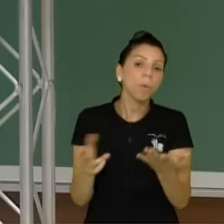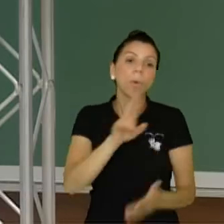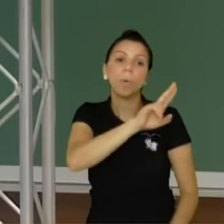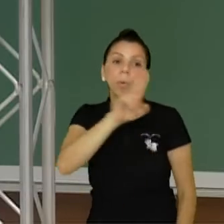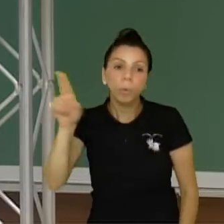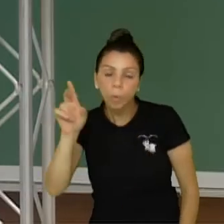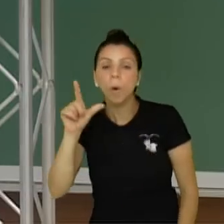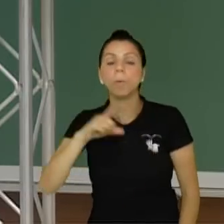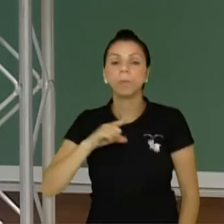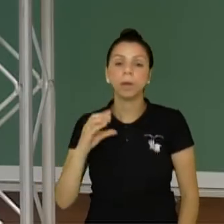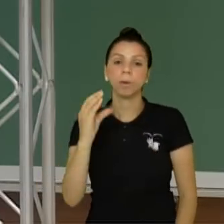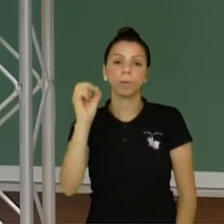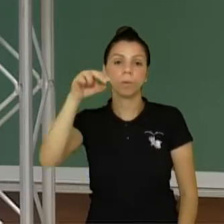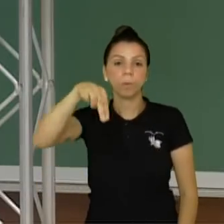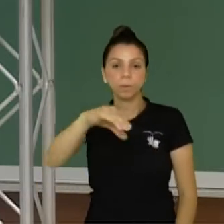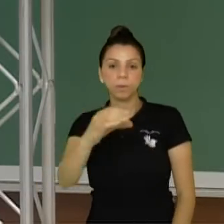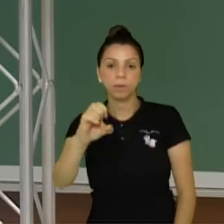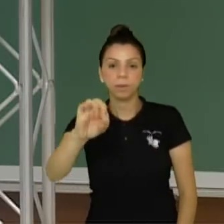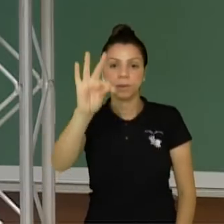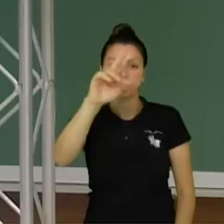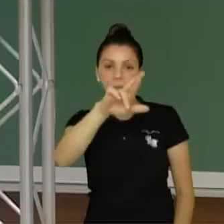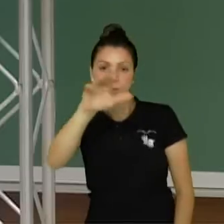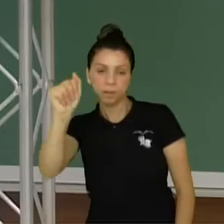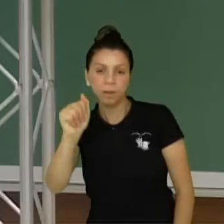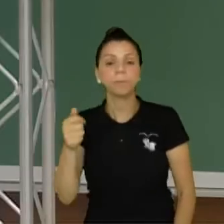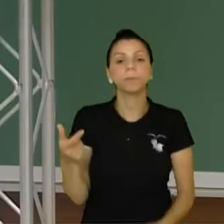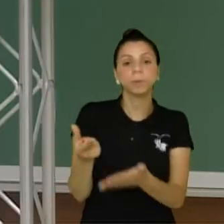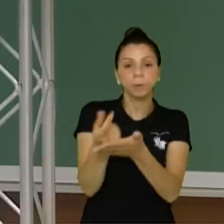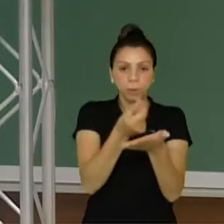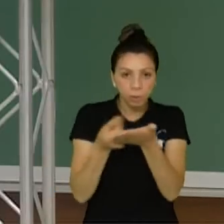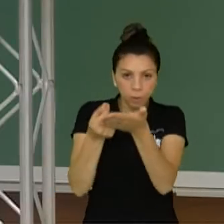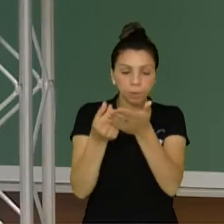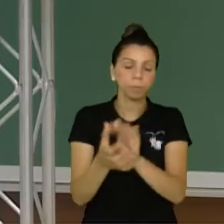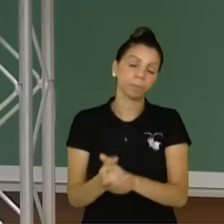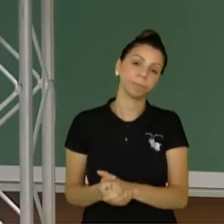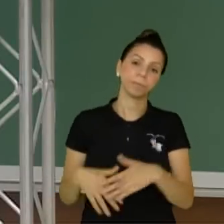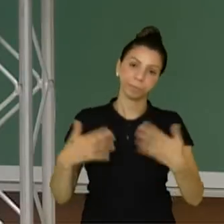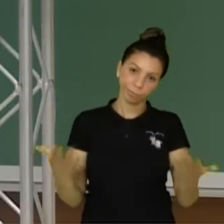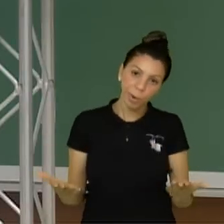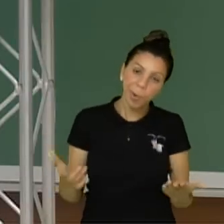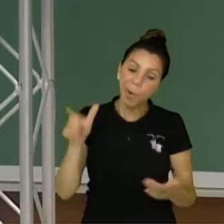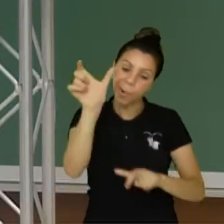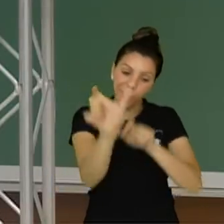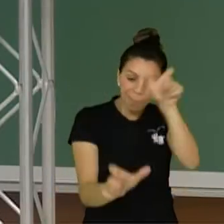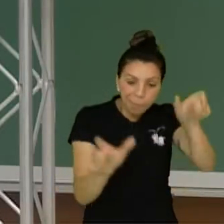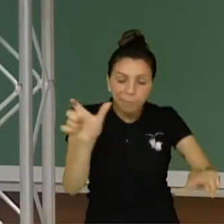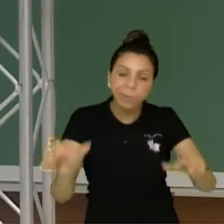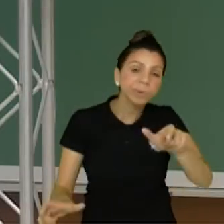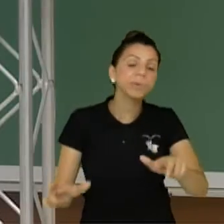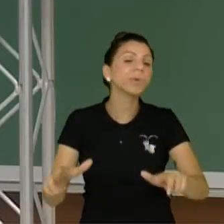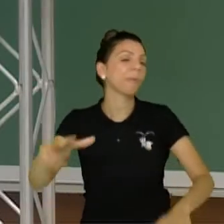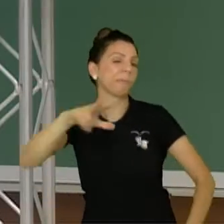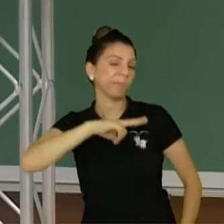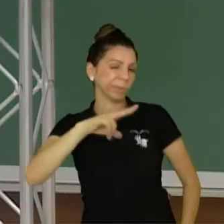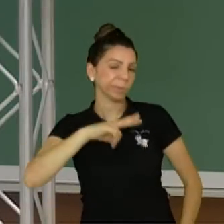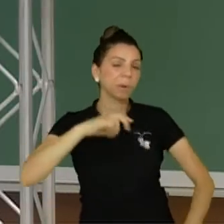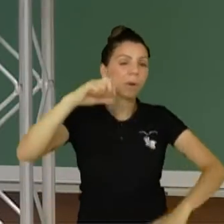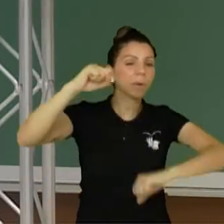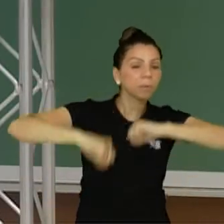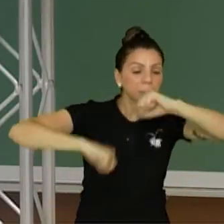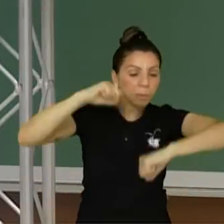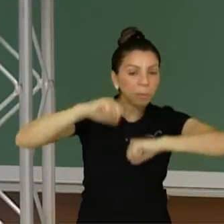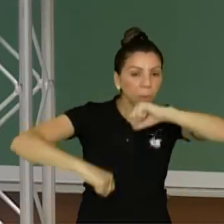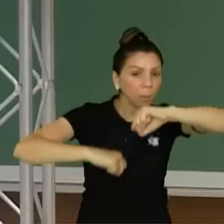de capital. E alguns industriais, né, donos de indústrias, eles